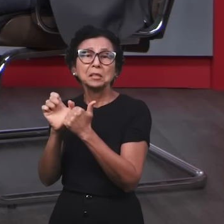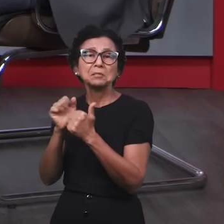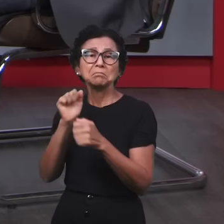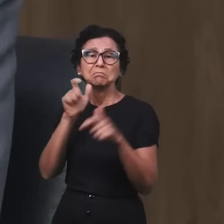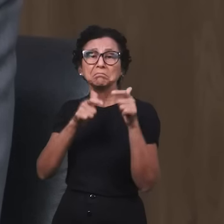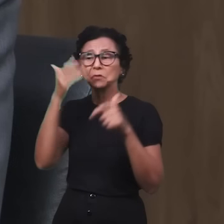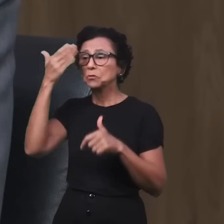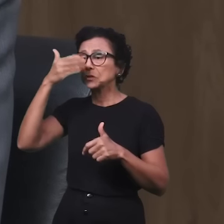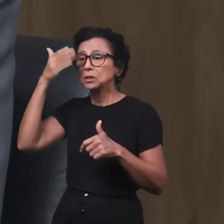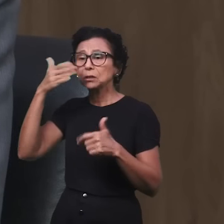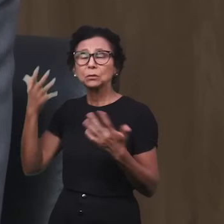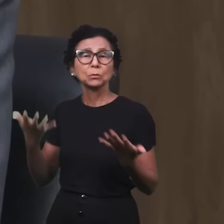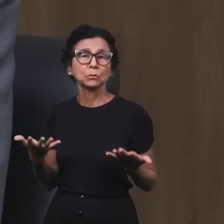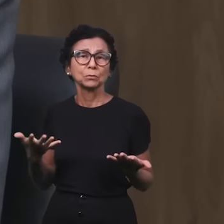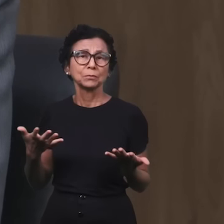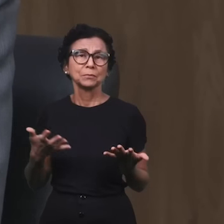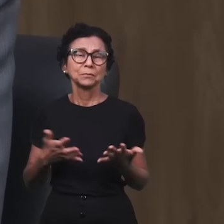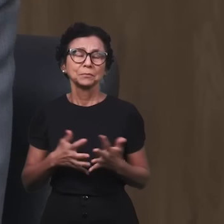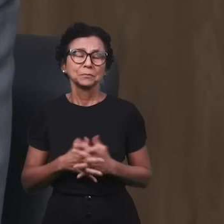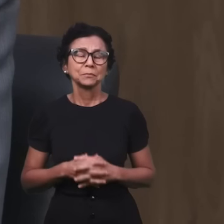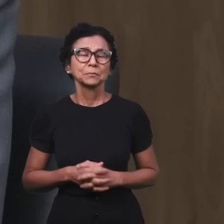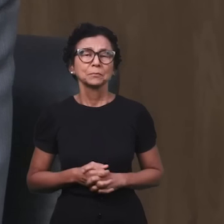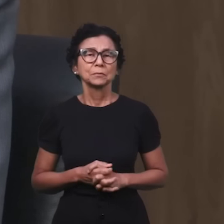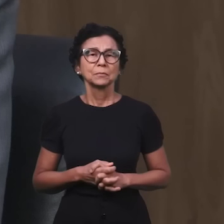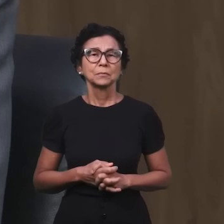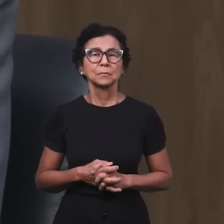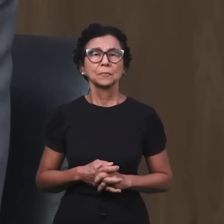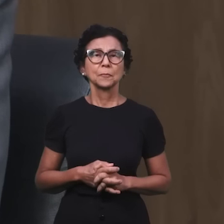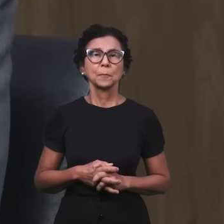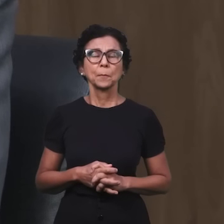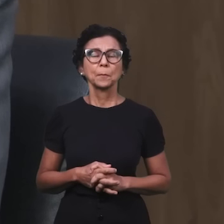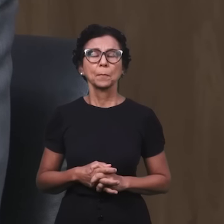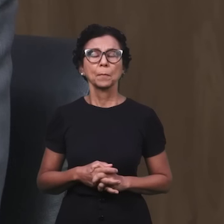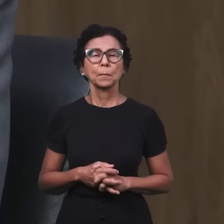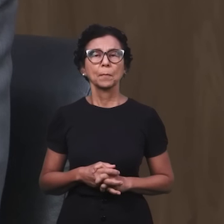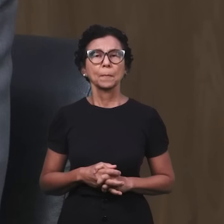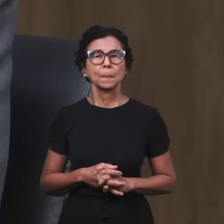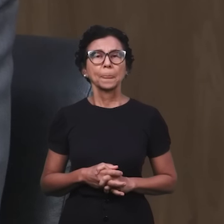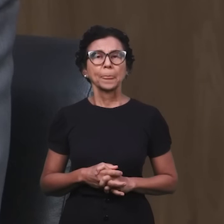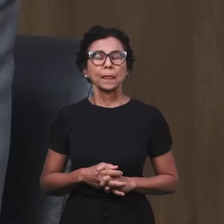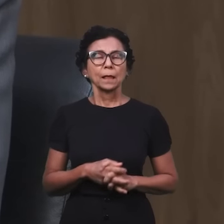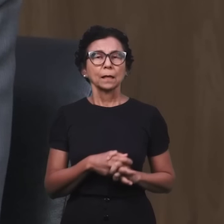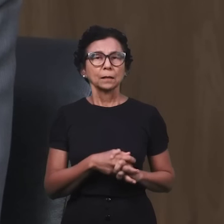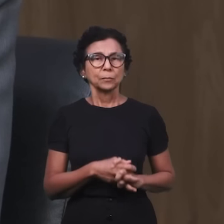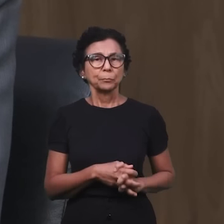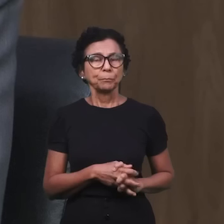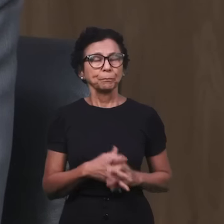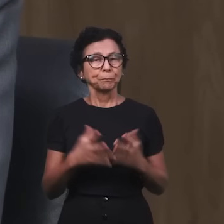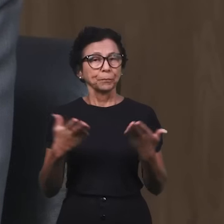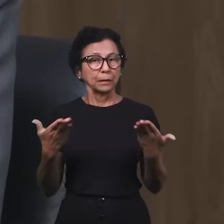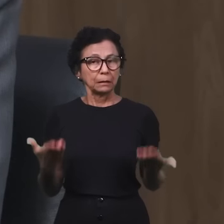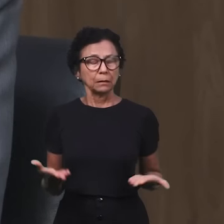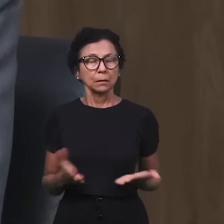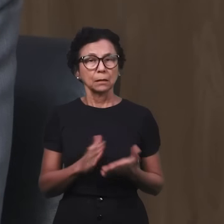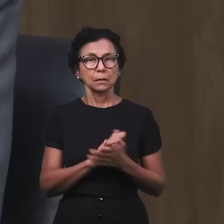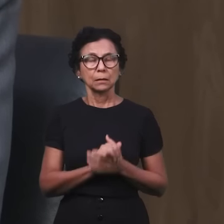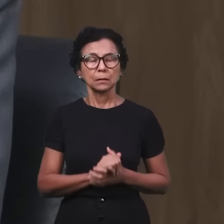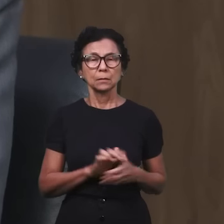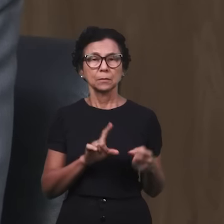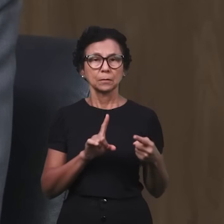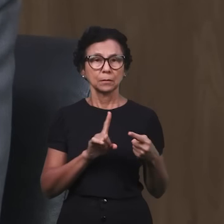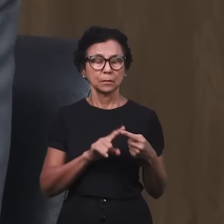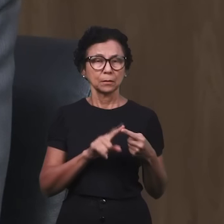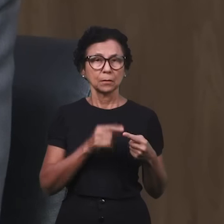dos irmãos. A cura de Naamã, ela mostra que